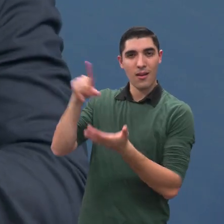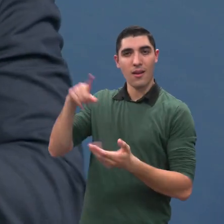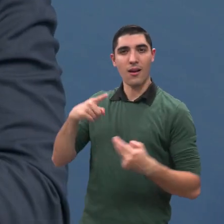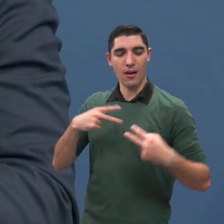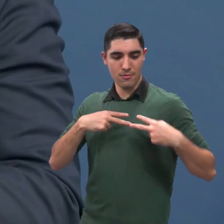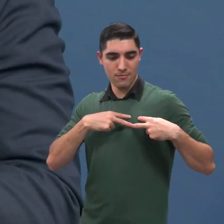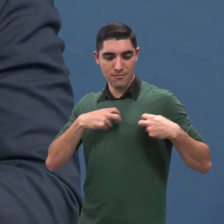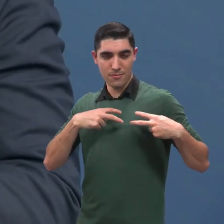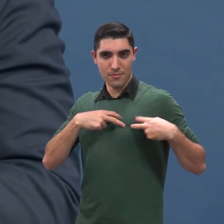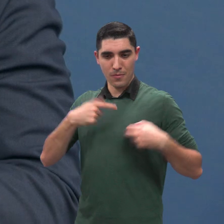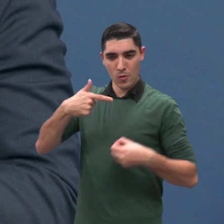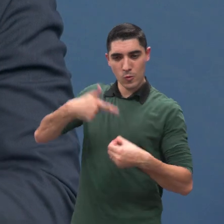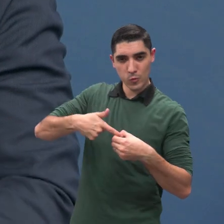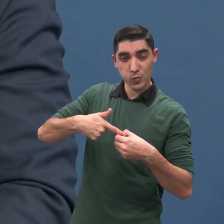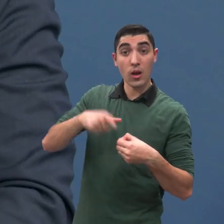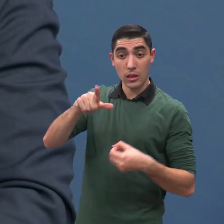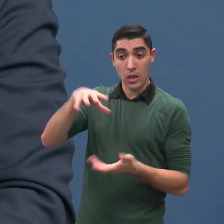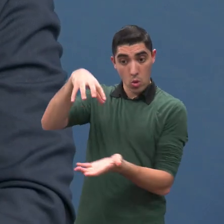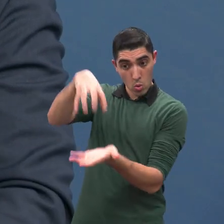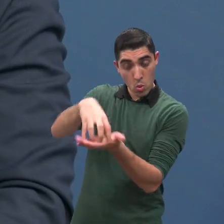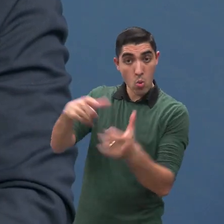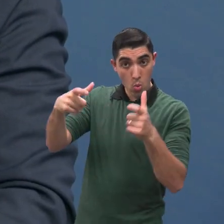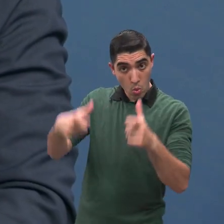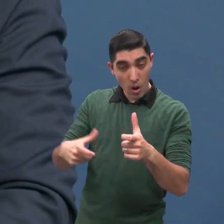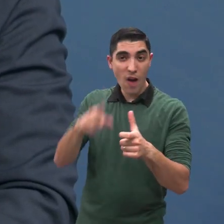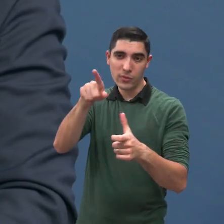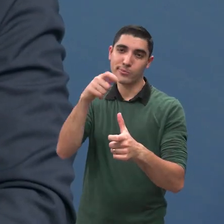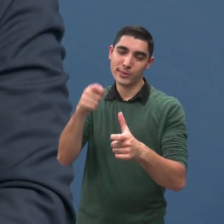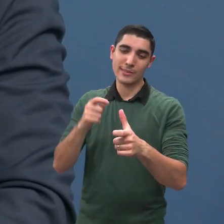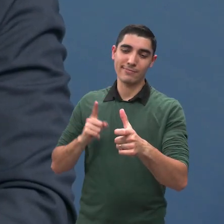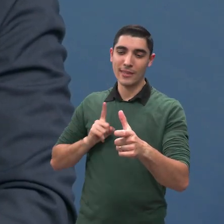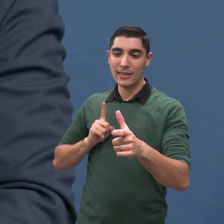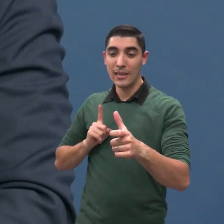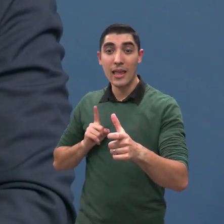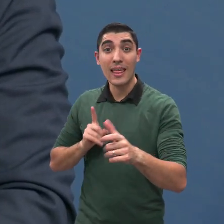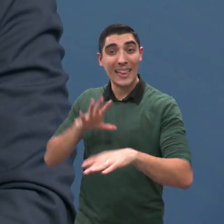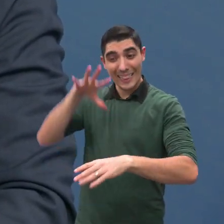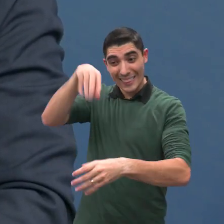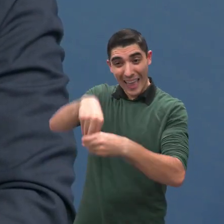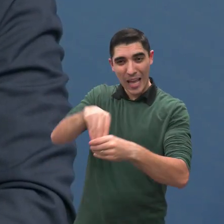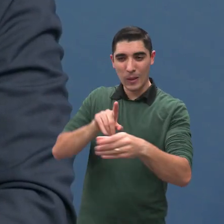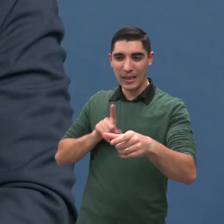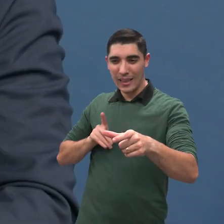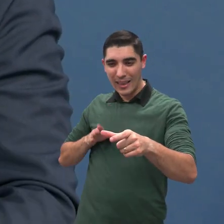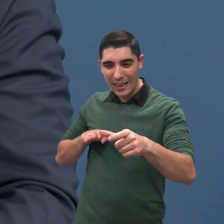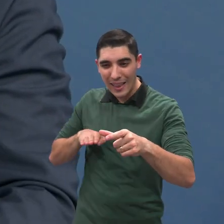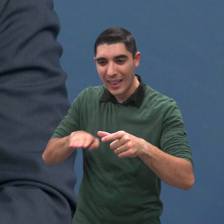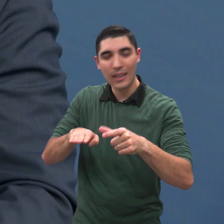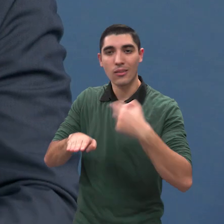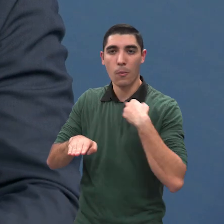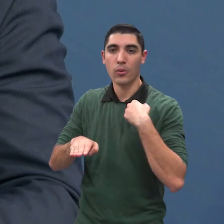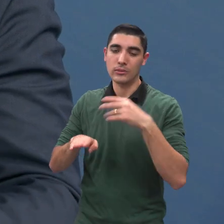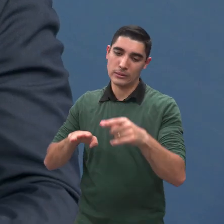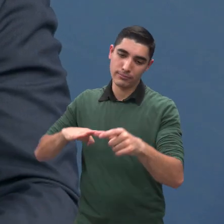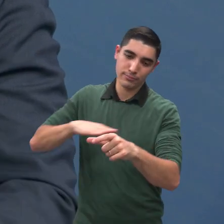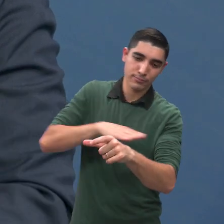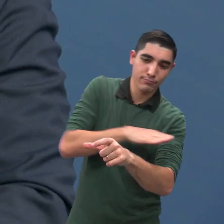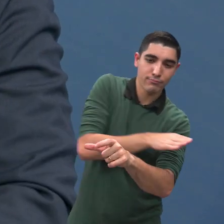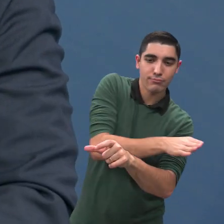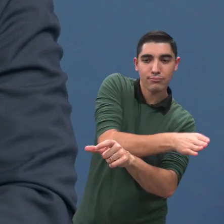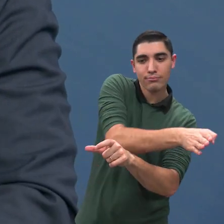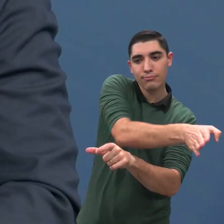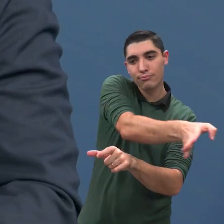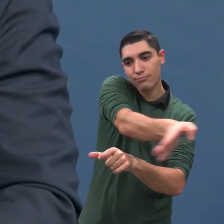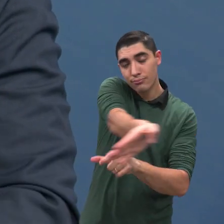ela ocupa um espaço, você tem que dar a volta para... Você não pode passar por dentro da Petrobras, mas é uma questão de